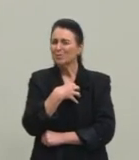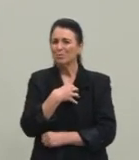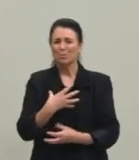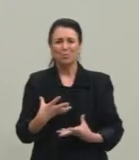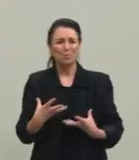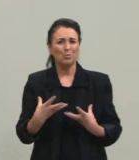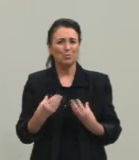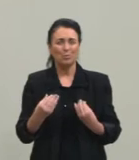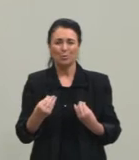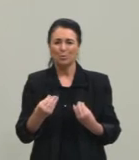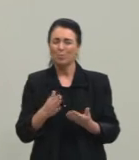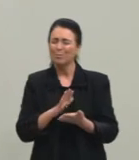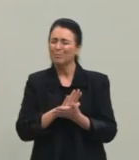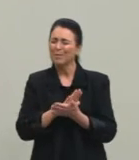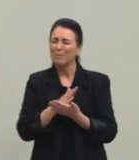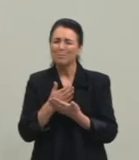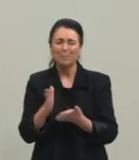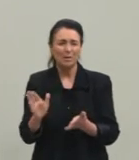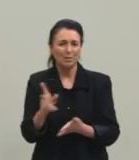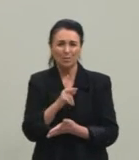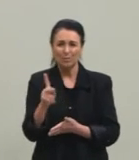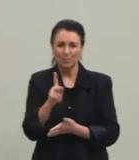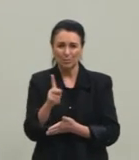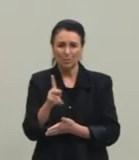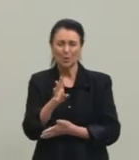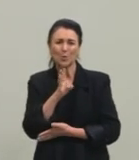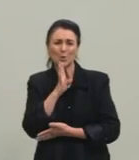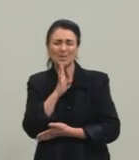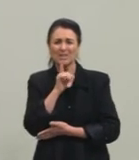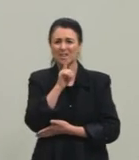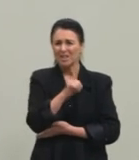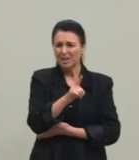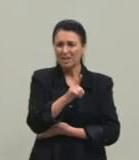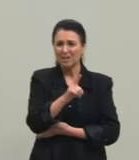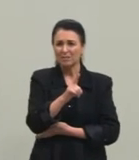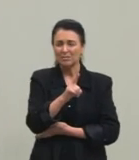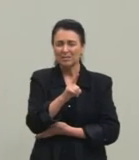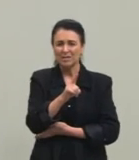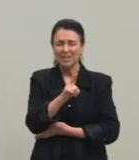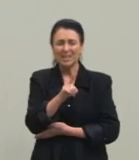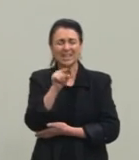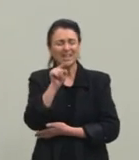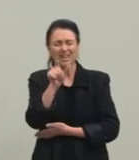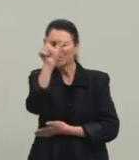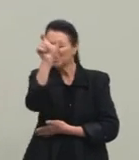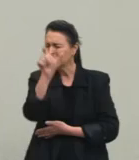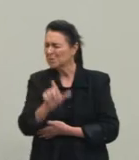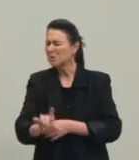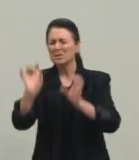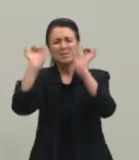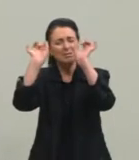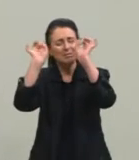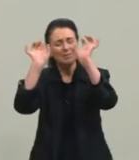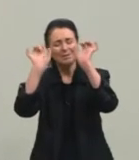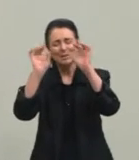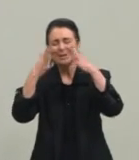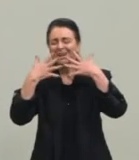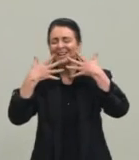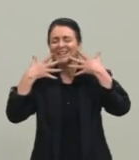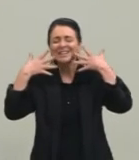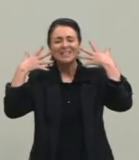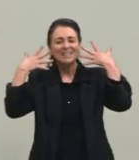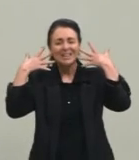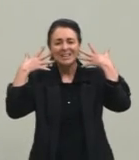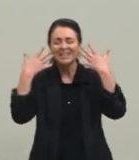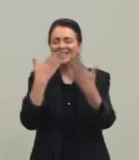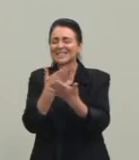do professor Rodrigo. Conheci, cheguei a conhecer ele e vi já a pessoa excepcional que ele era, sempre alegre pelas